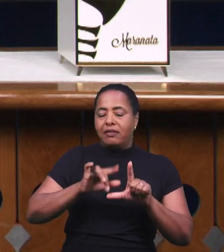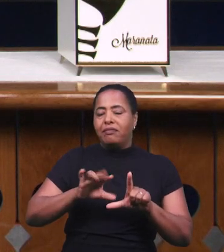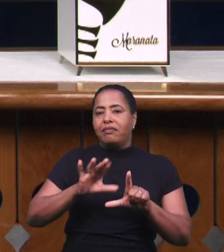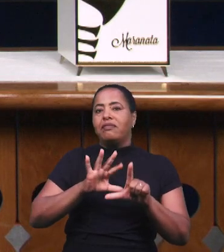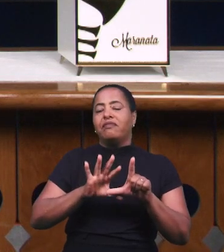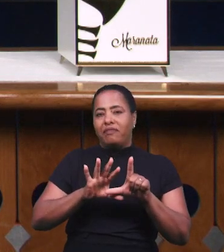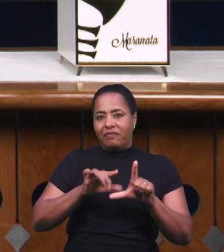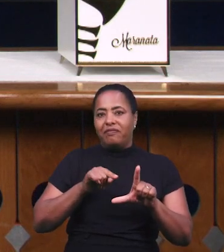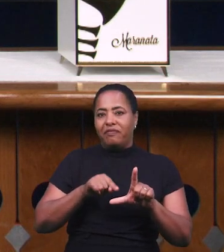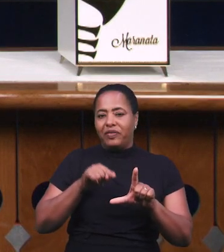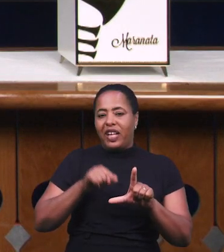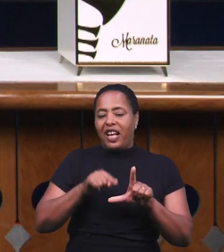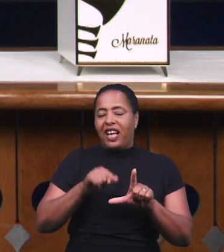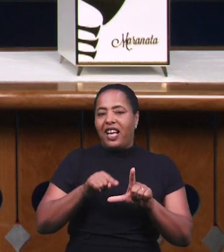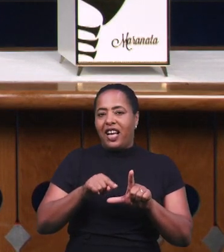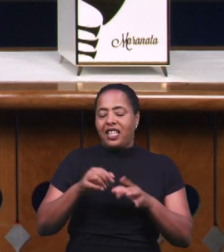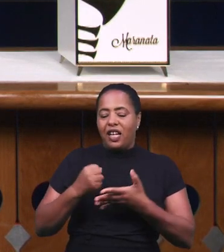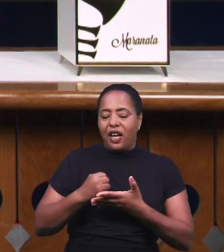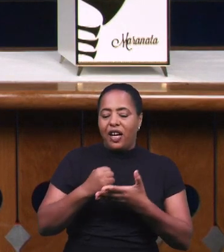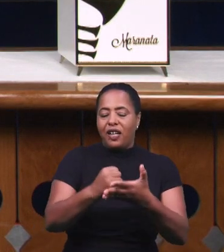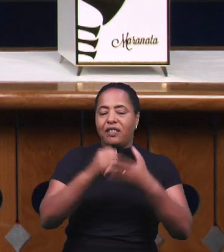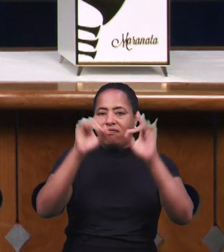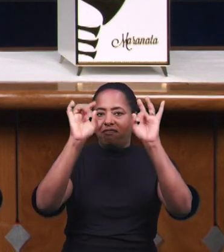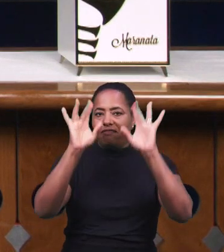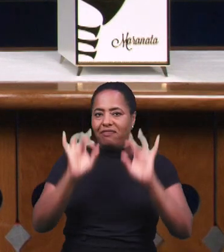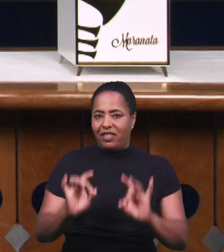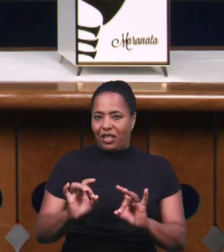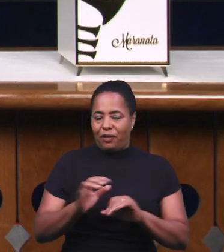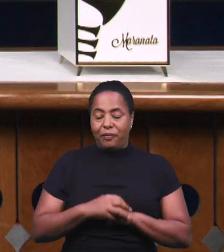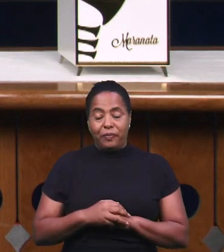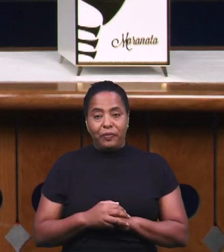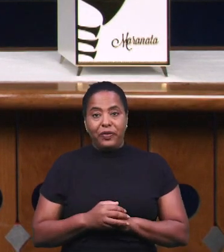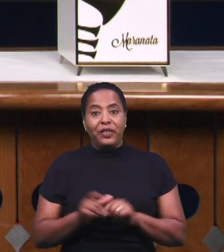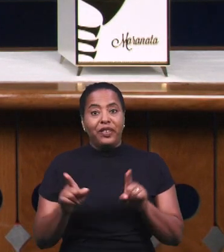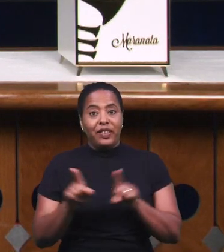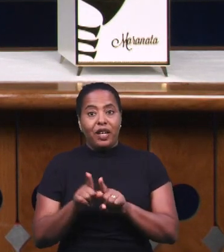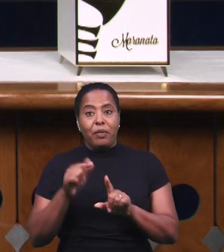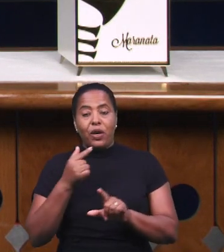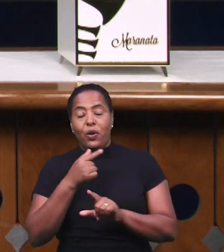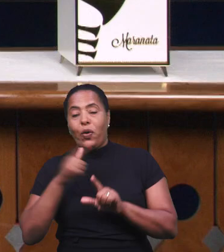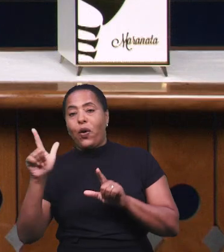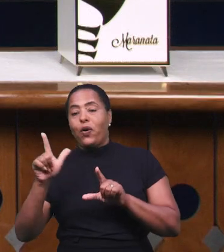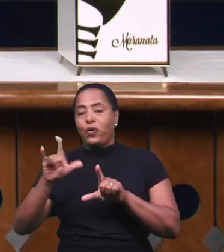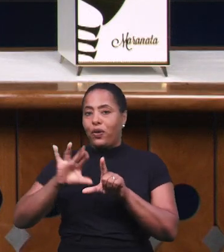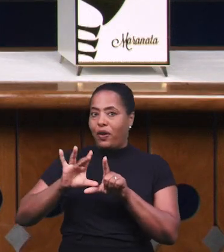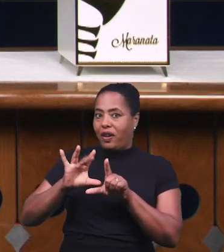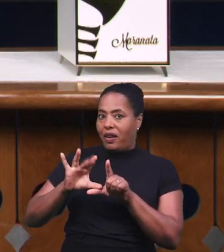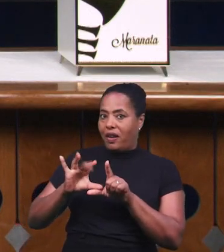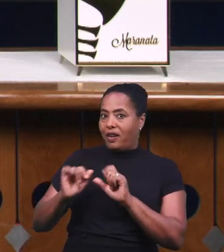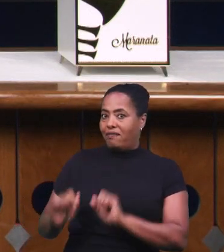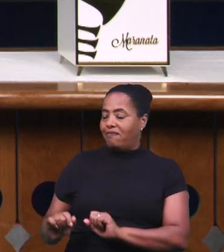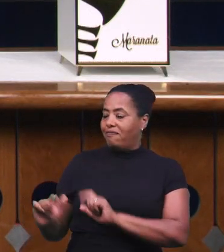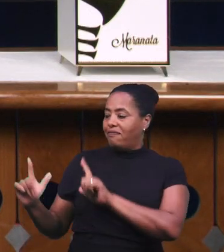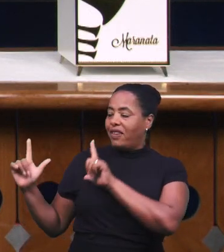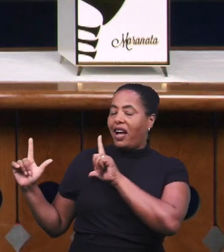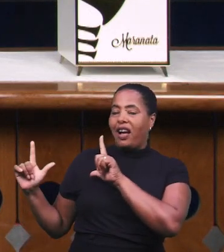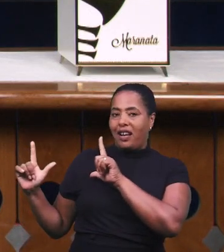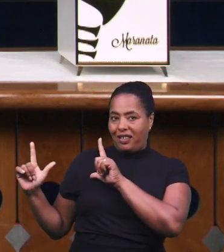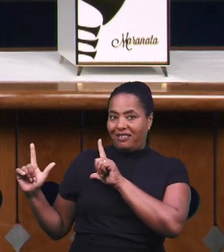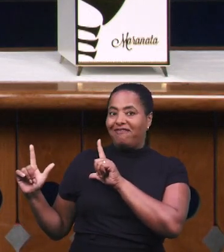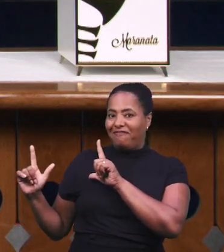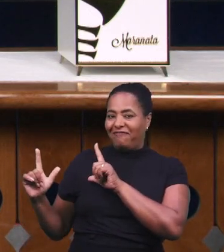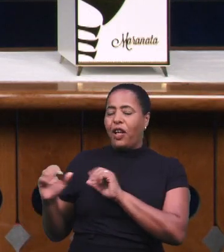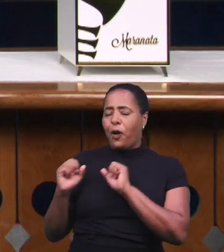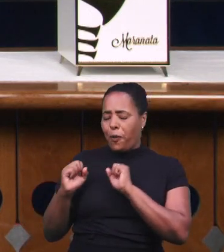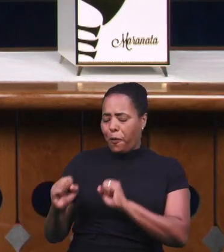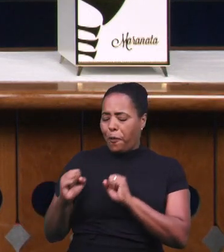tela para que recebam uma assistência especial. Há também um outro QR Code que está aparecendo agora na tela para que